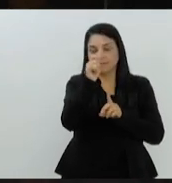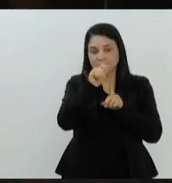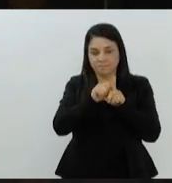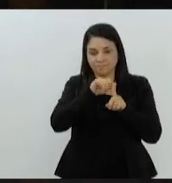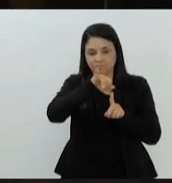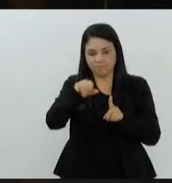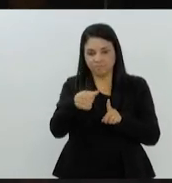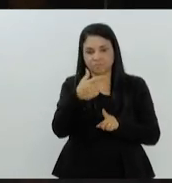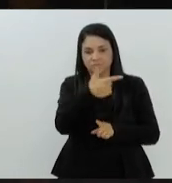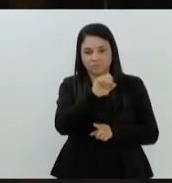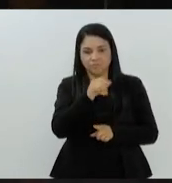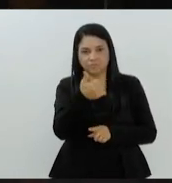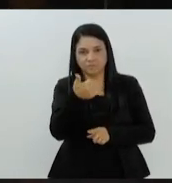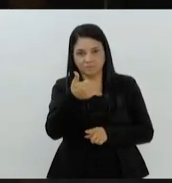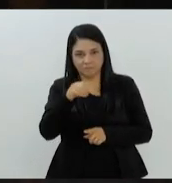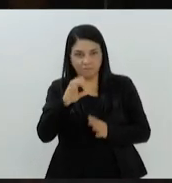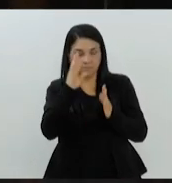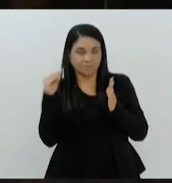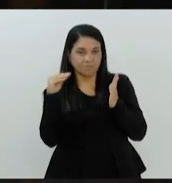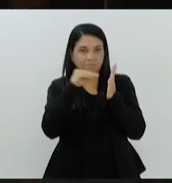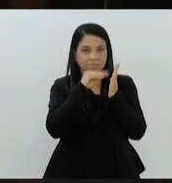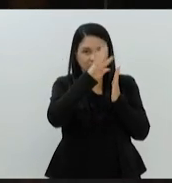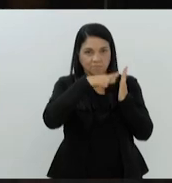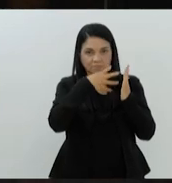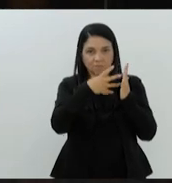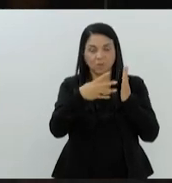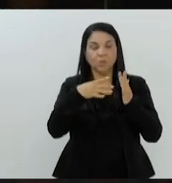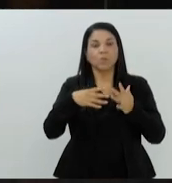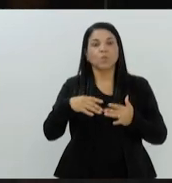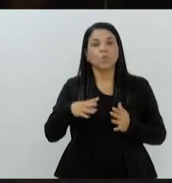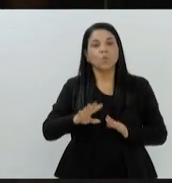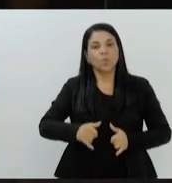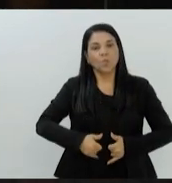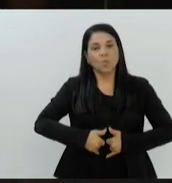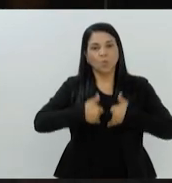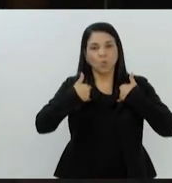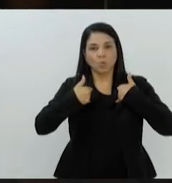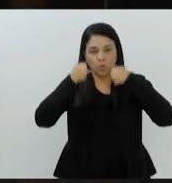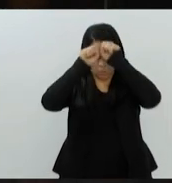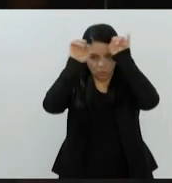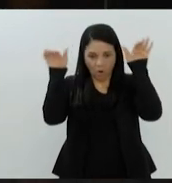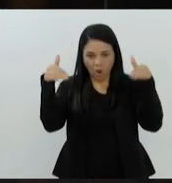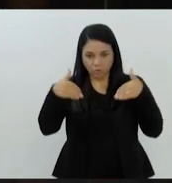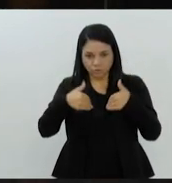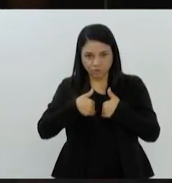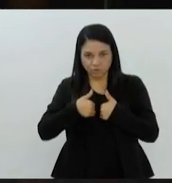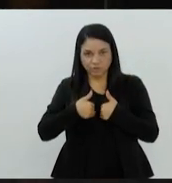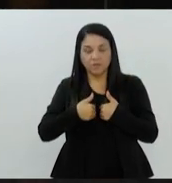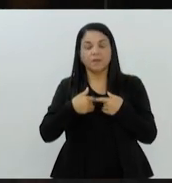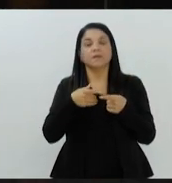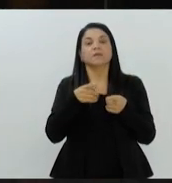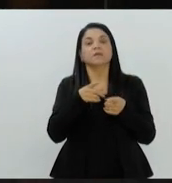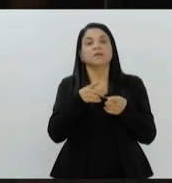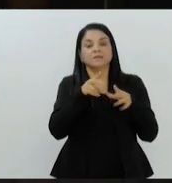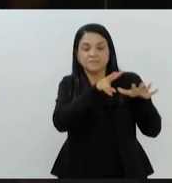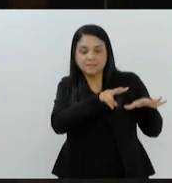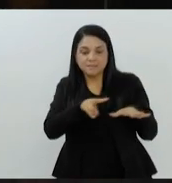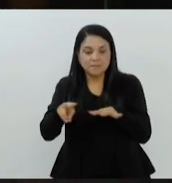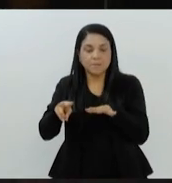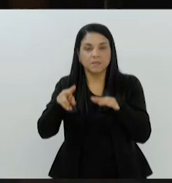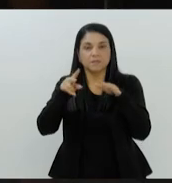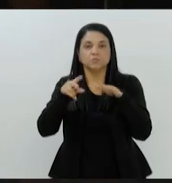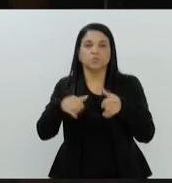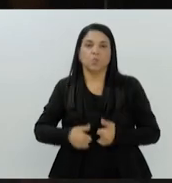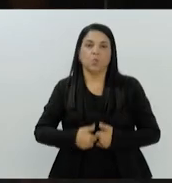do Estado do Rio de Janeiro o Dia do Orgulho Autista e a Semana do Orgulho Autista. Em discussão.